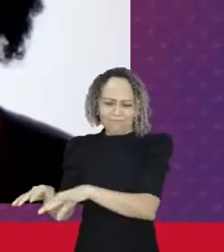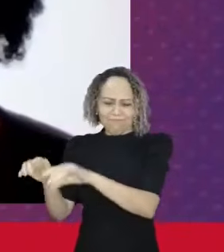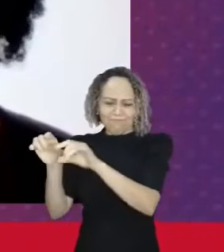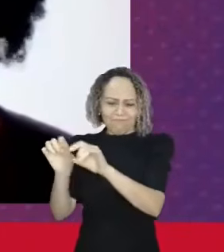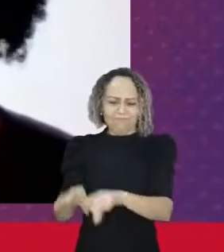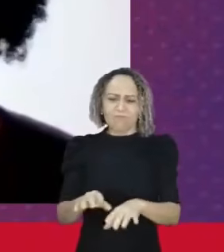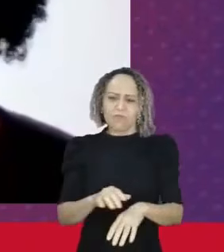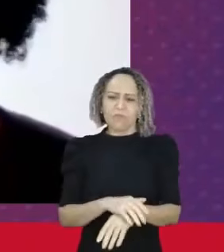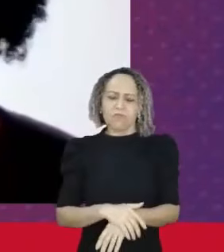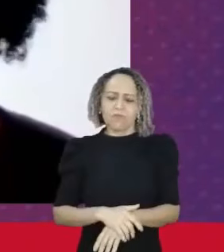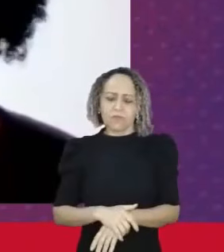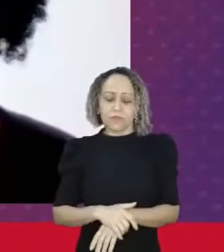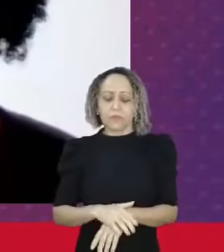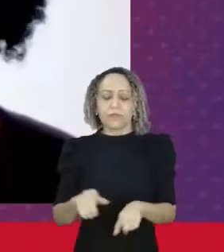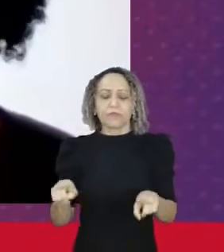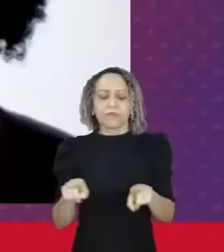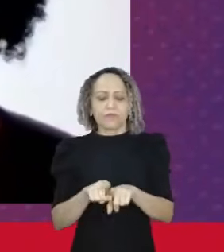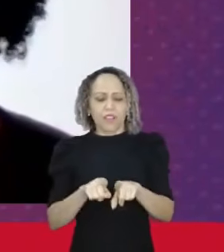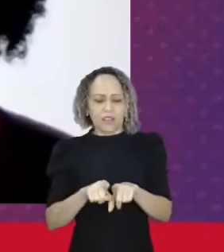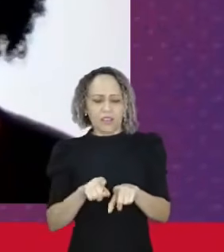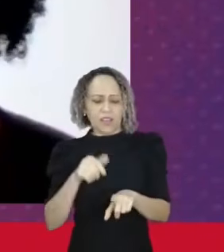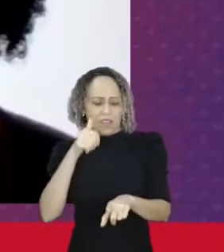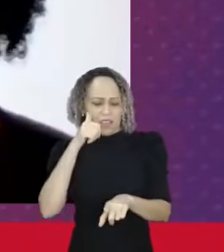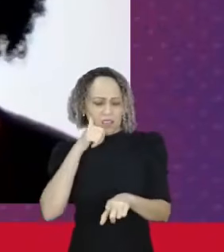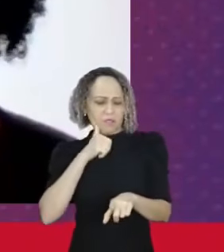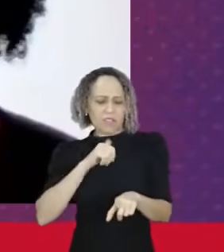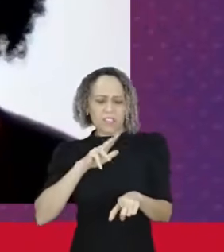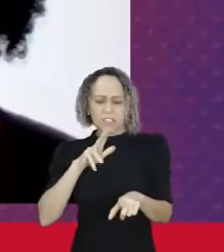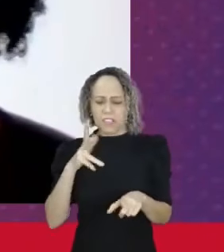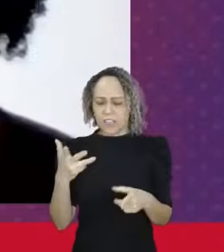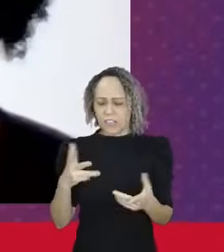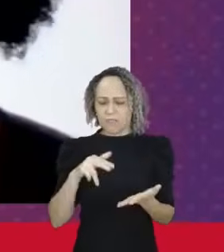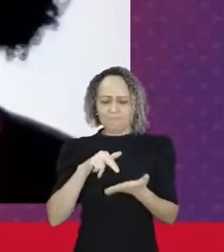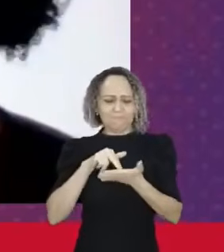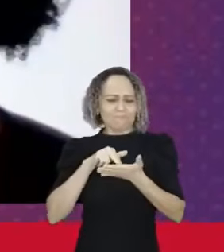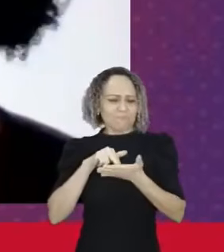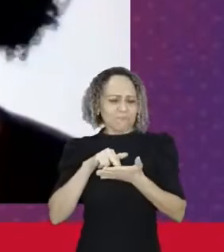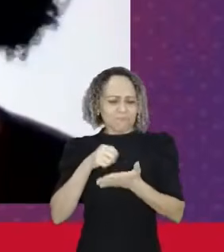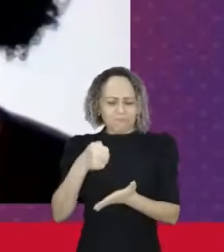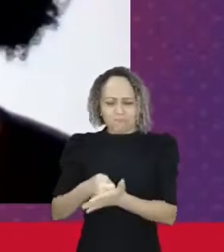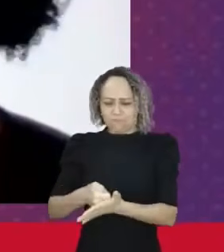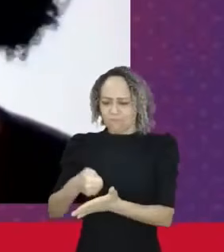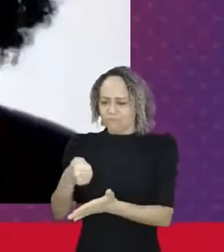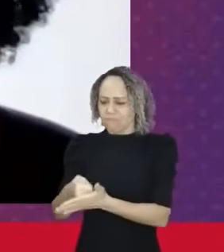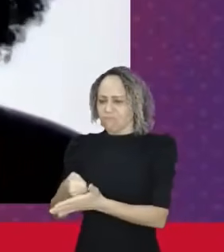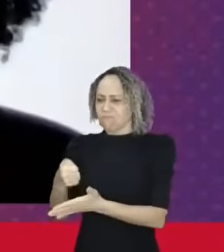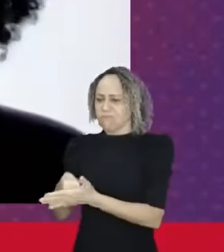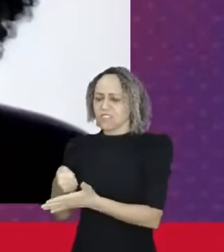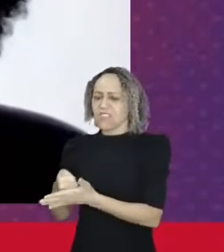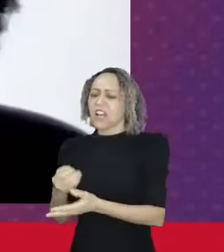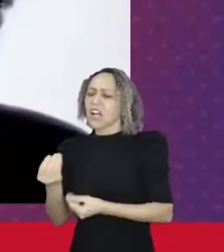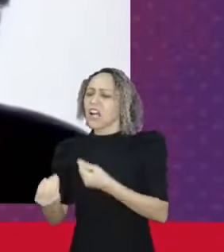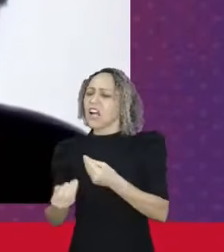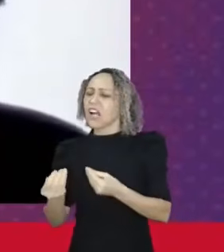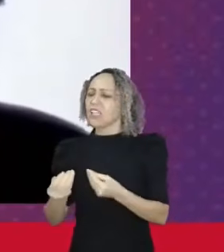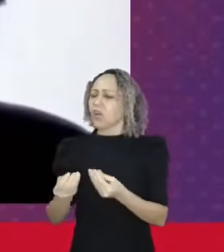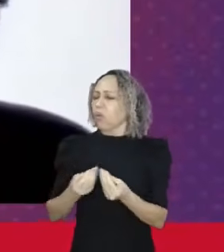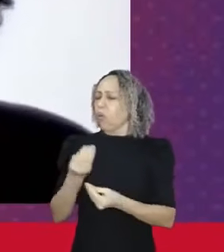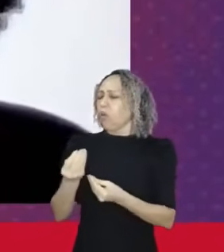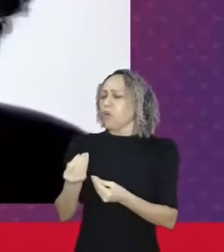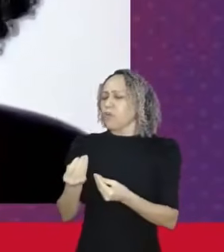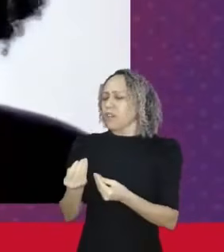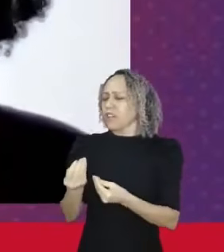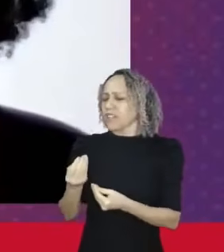subalternização forçada das mulheres nos diversos conjuntos sociais. E aí não dá